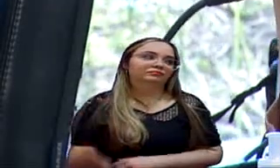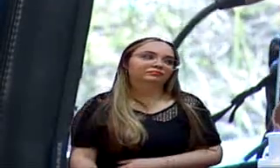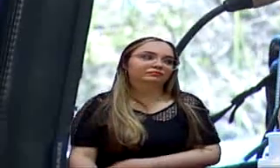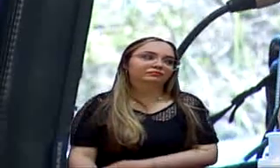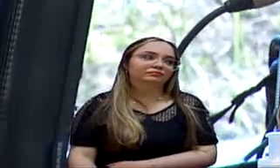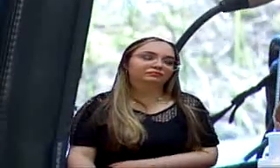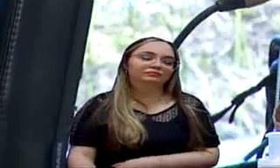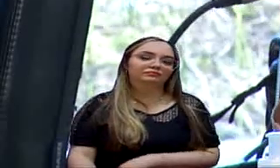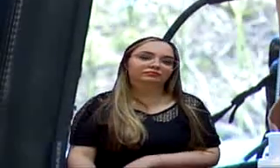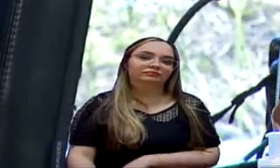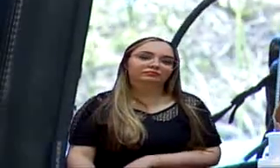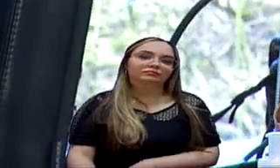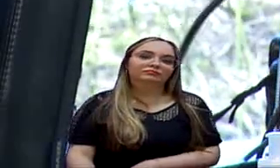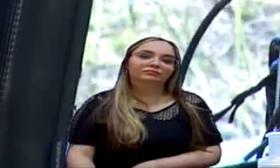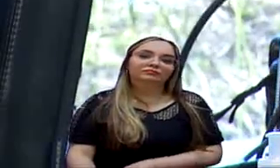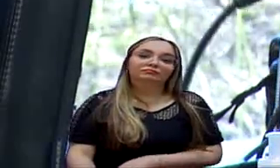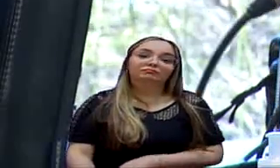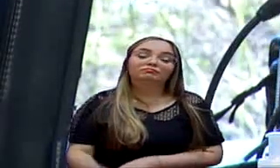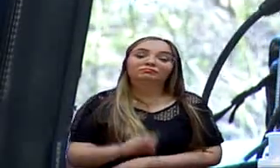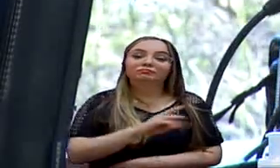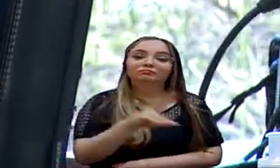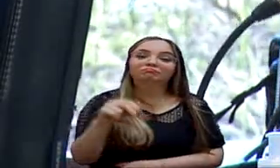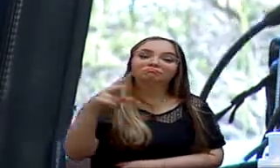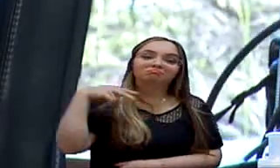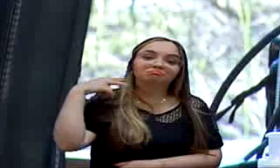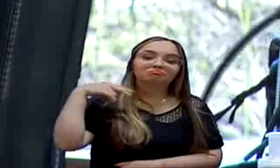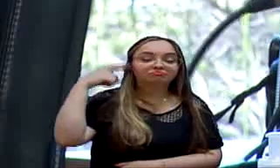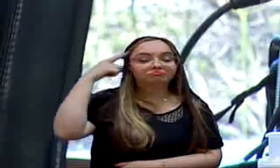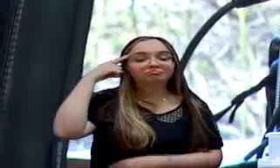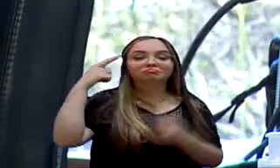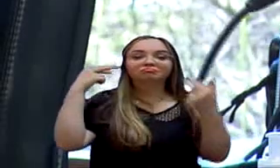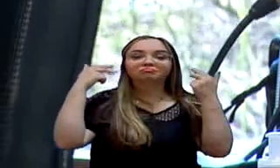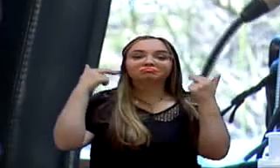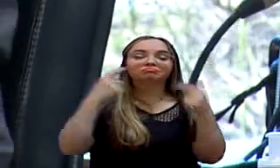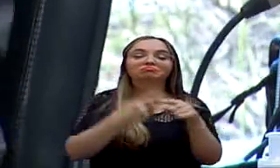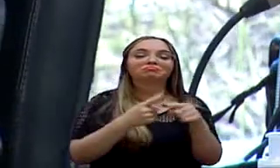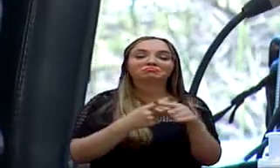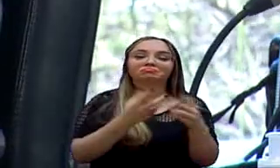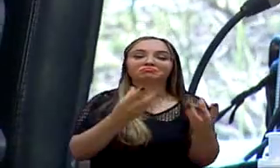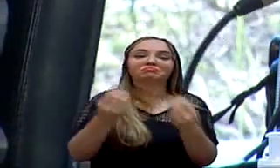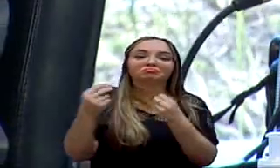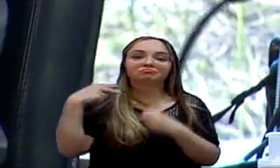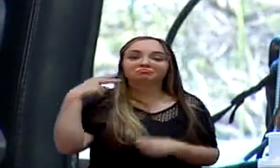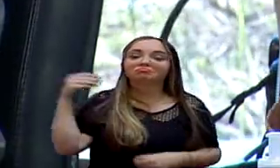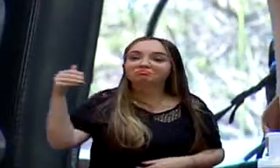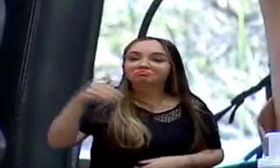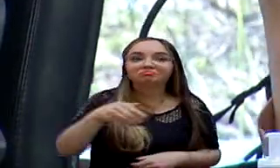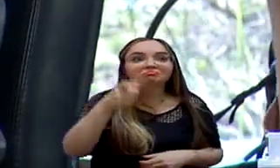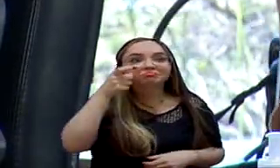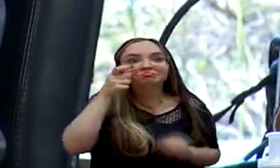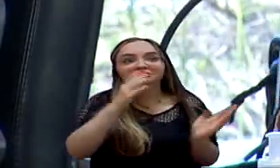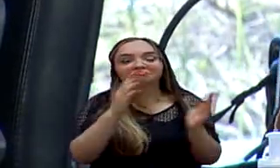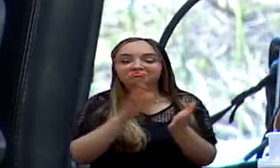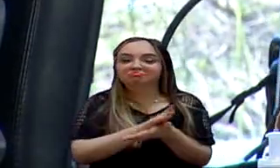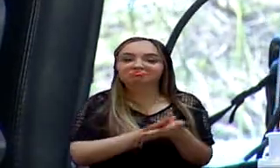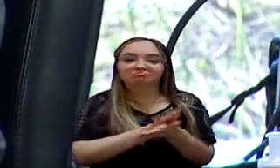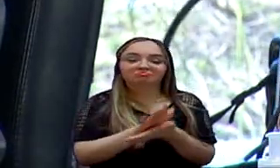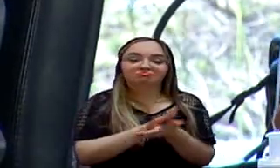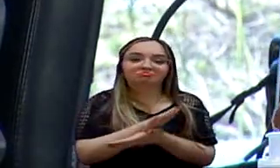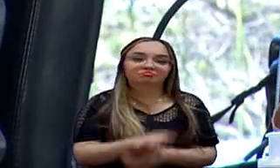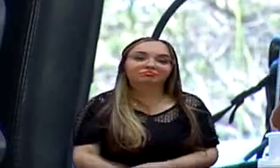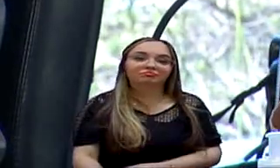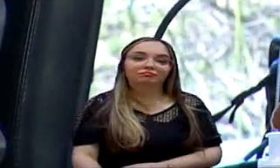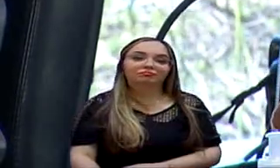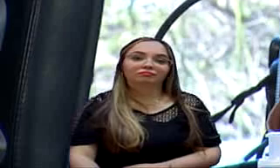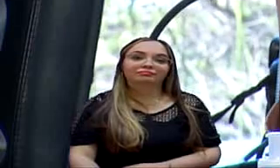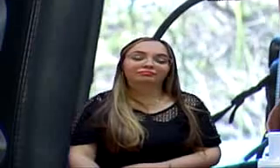e os vereadores acham isso absolutamente tranquilo tanto que nem vem aqui para ouvir o que vai acontecer no ano que vem